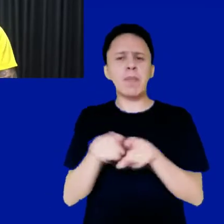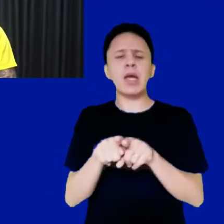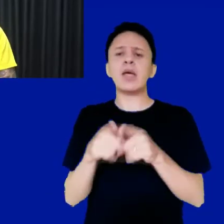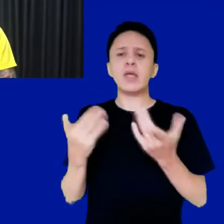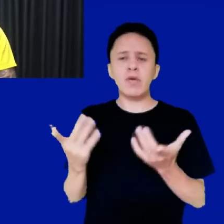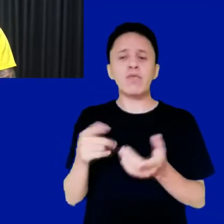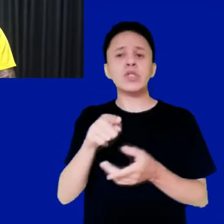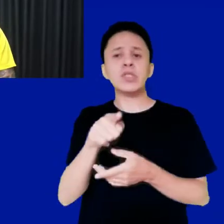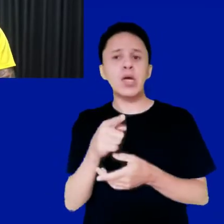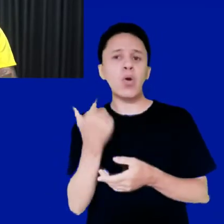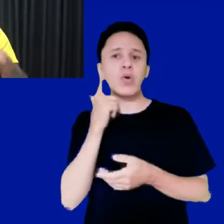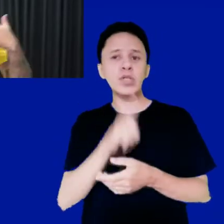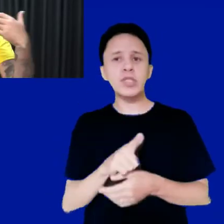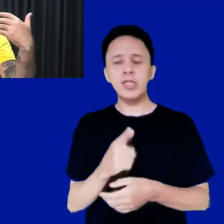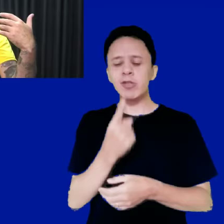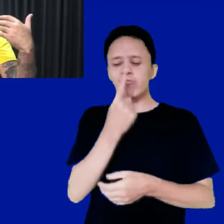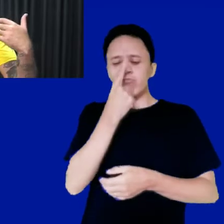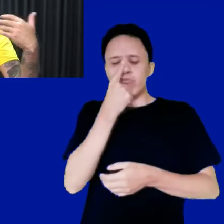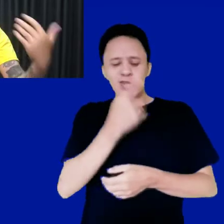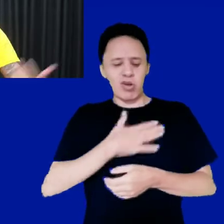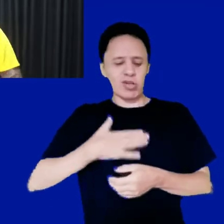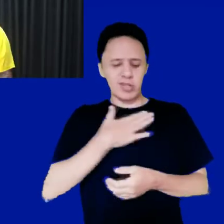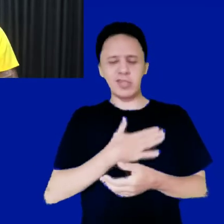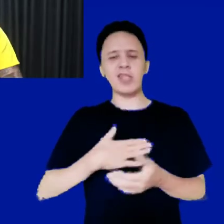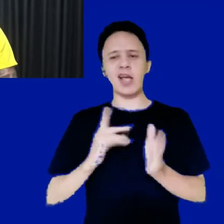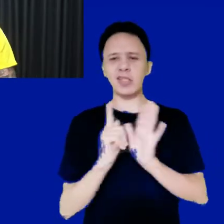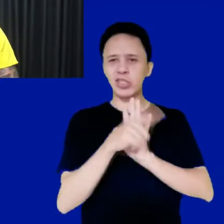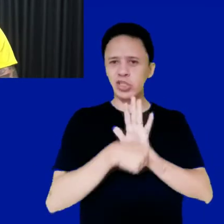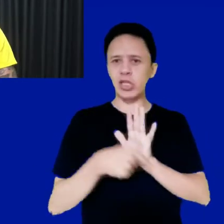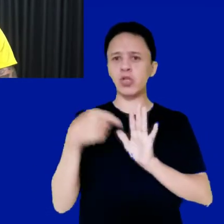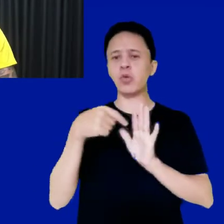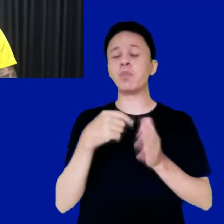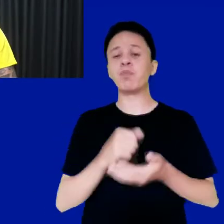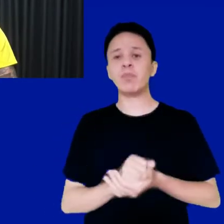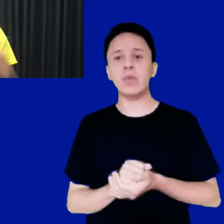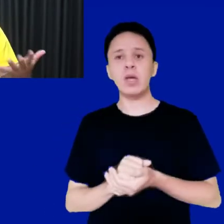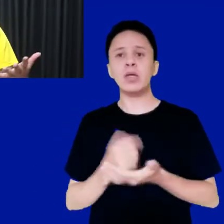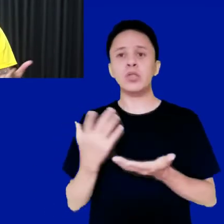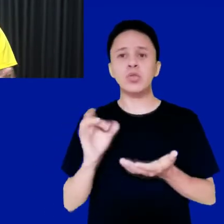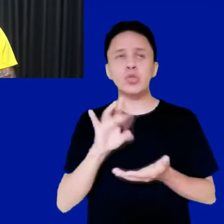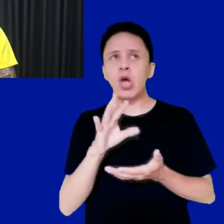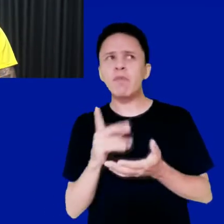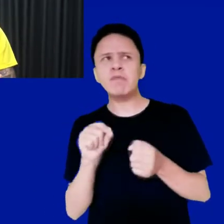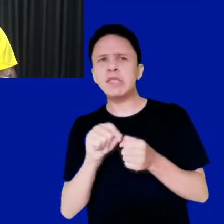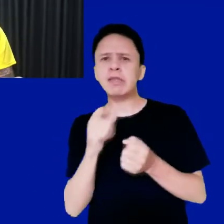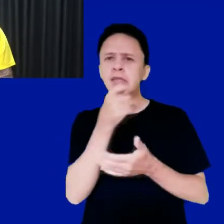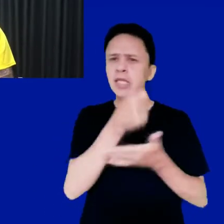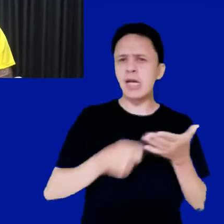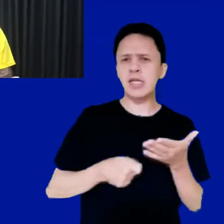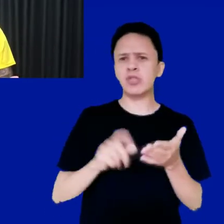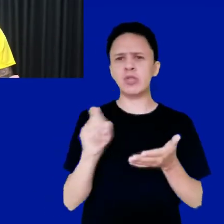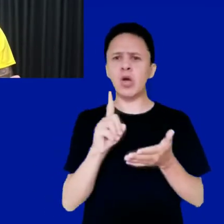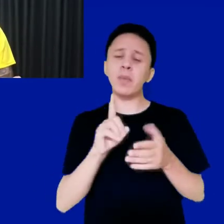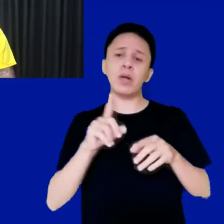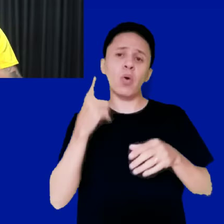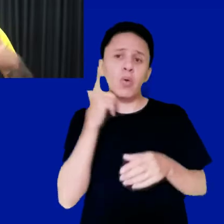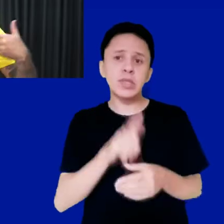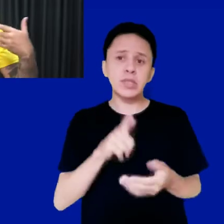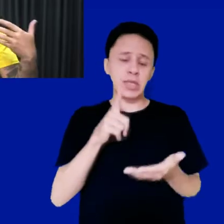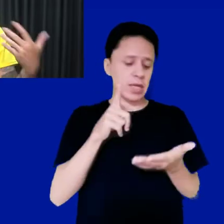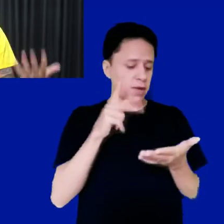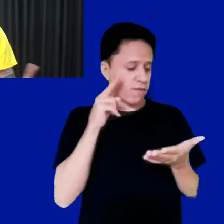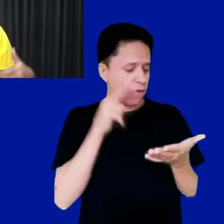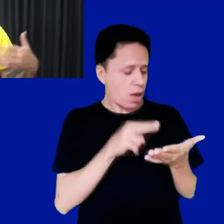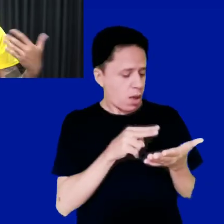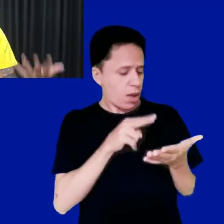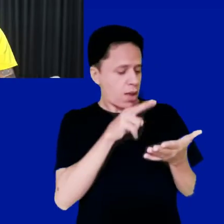para você alguns cronistas para que você possa se tornar mais íntimo desse gênero. E não só para sua produção textual, mas também para